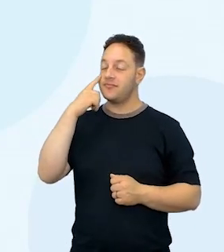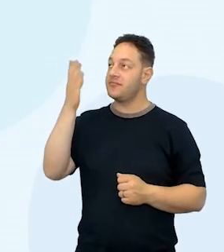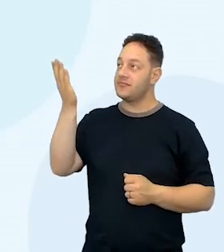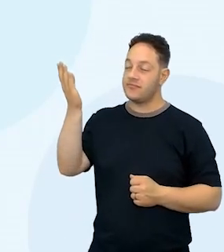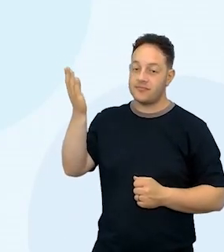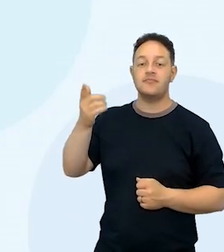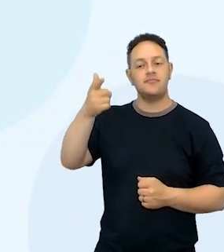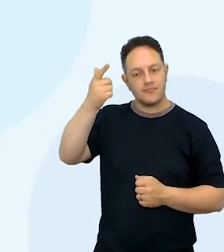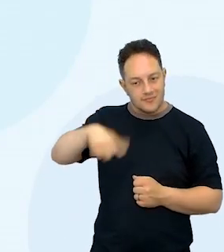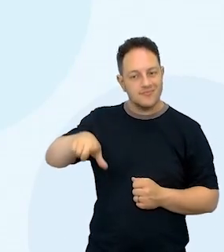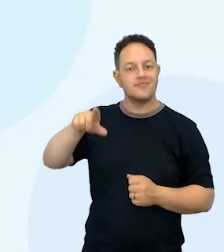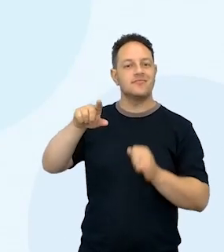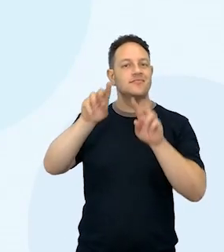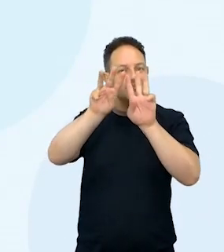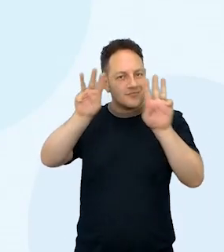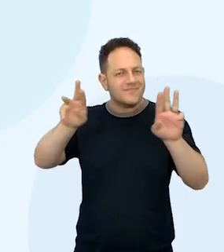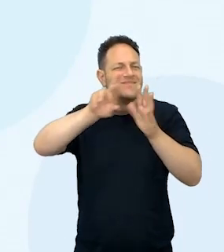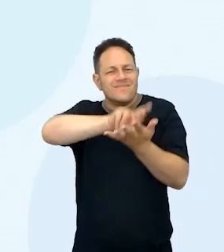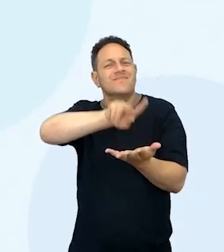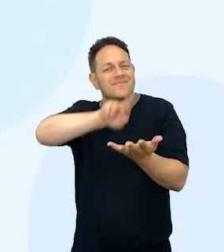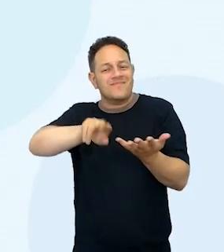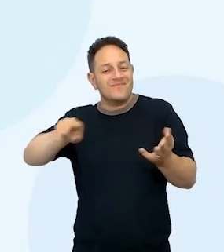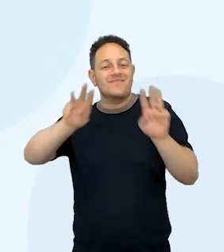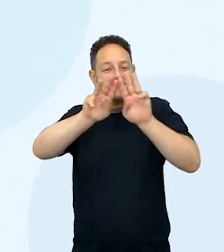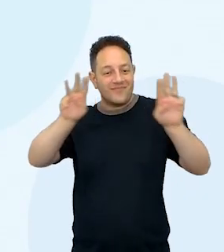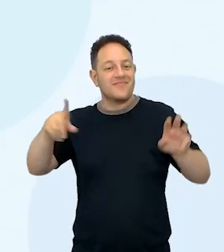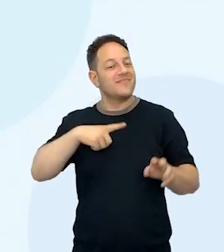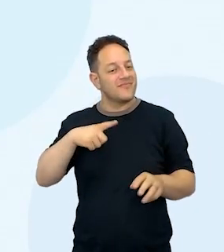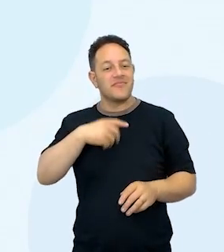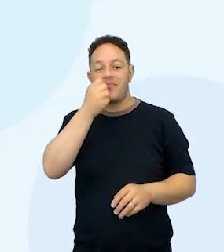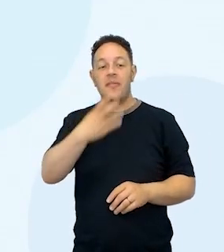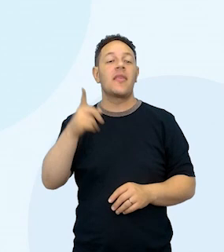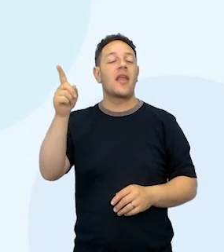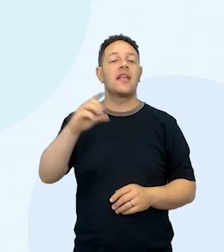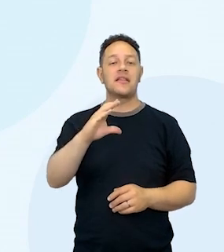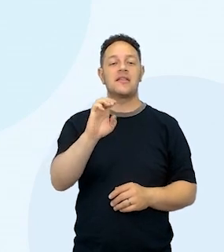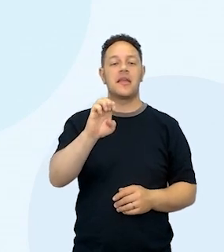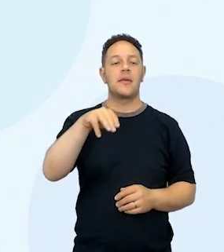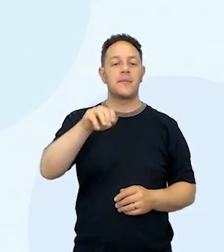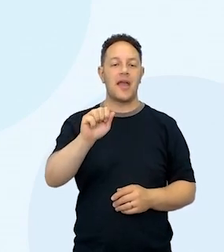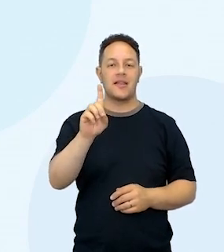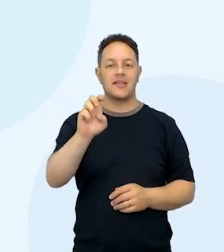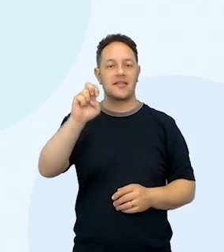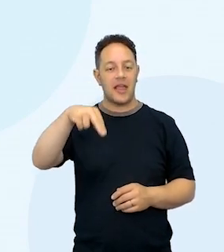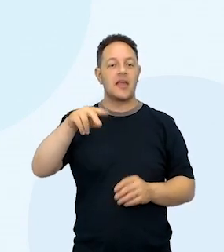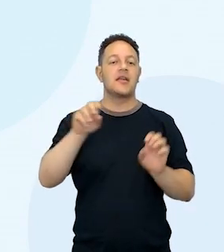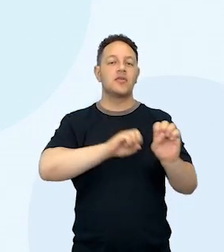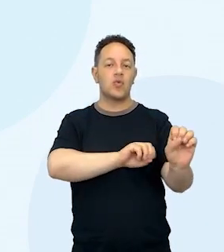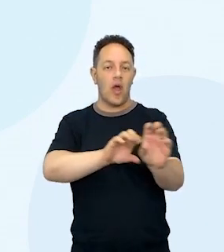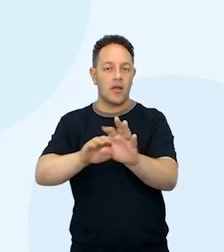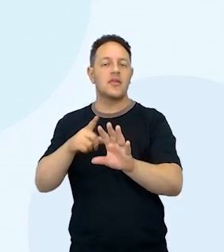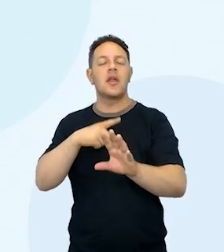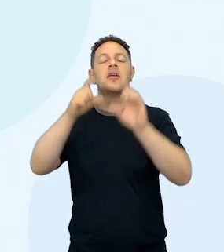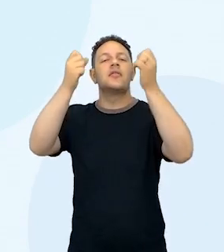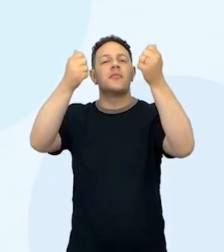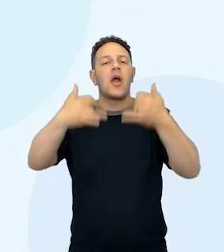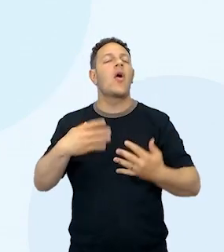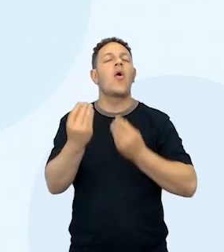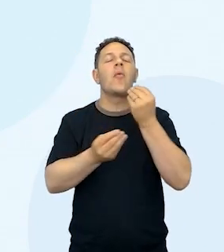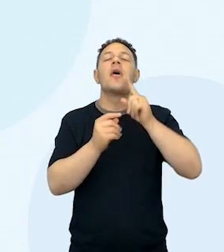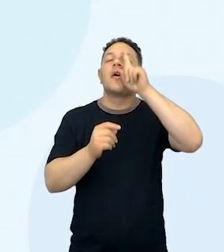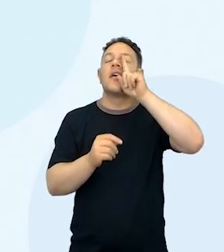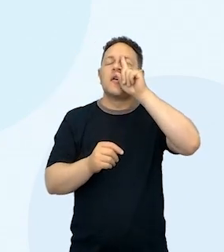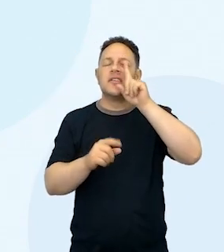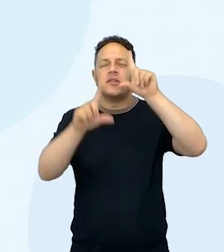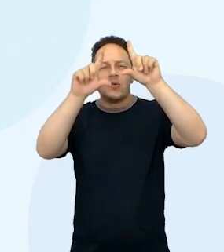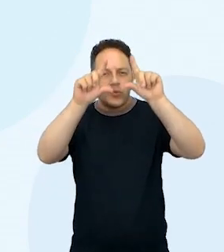também mais algumas outras plataformas bacanas, o CEMADEM Educação, que tem várias informações interessantes sobre redução de riscos e